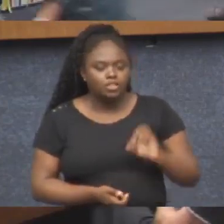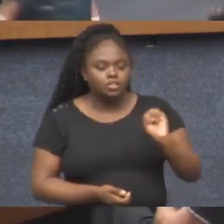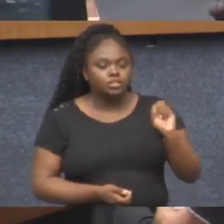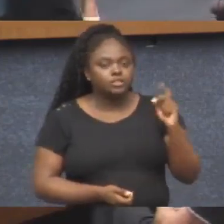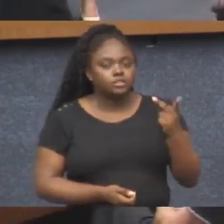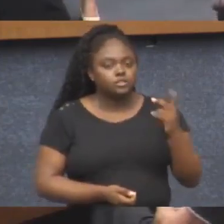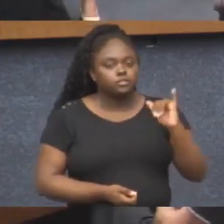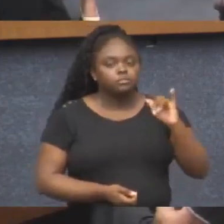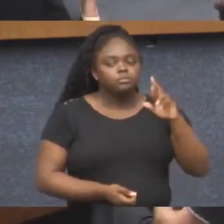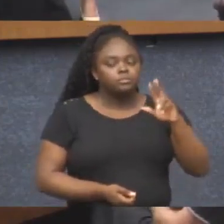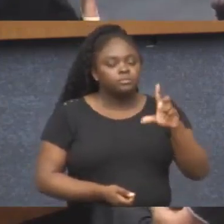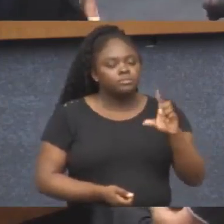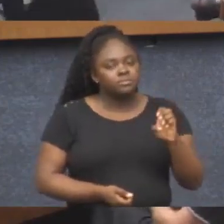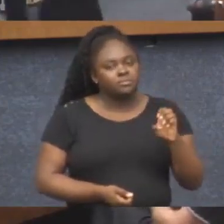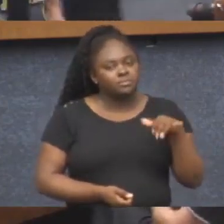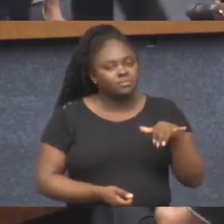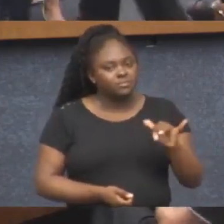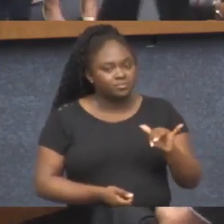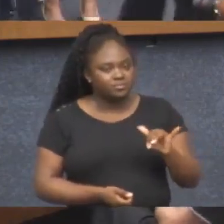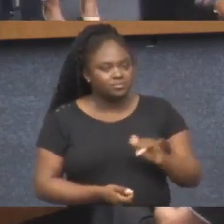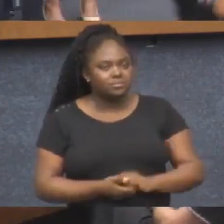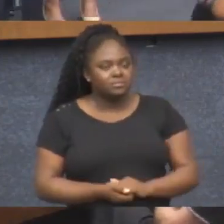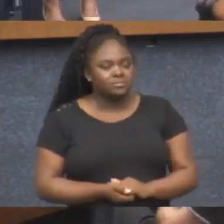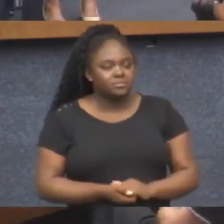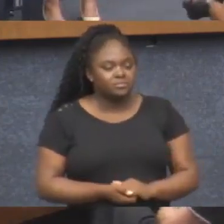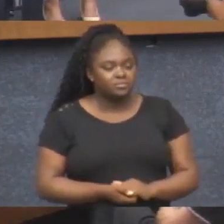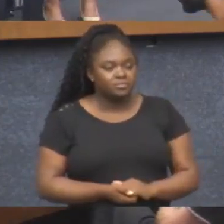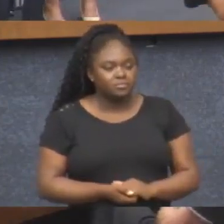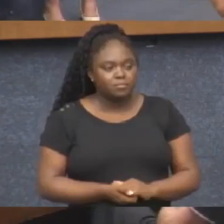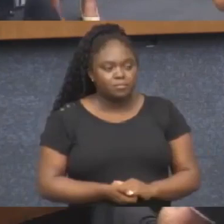Shirley Adriane Menezes.